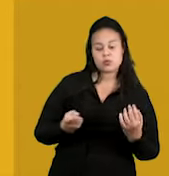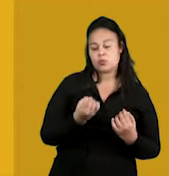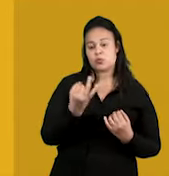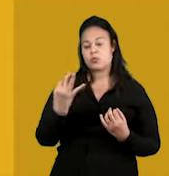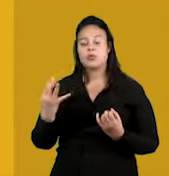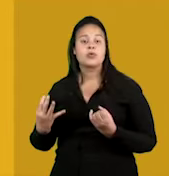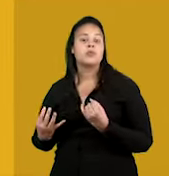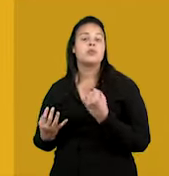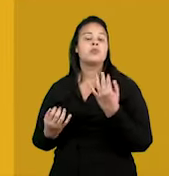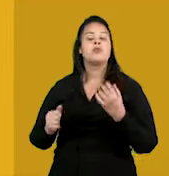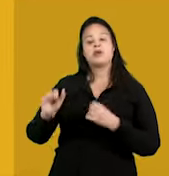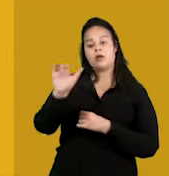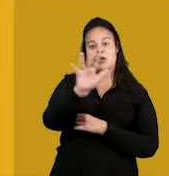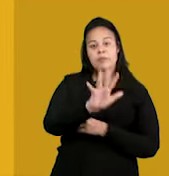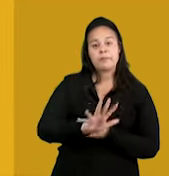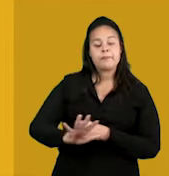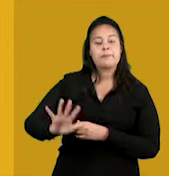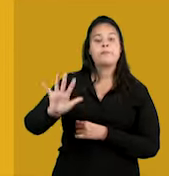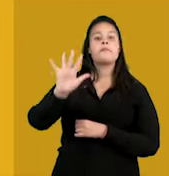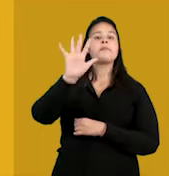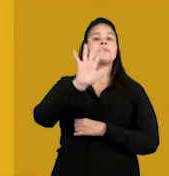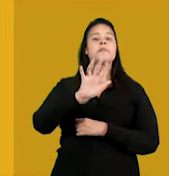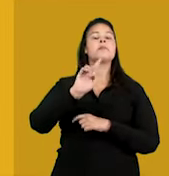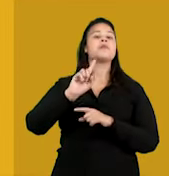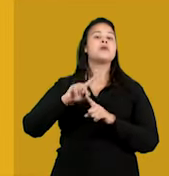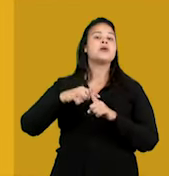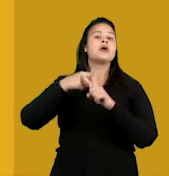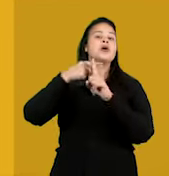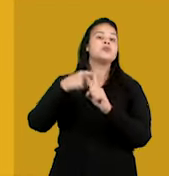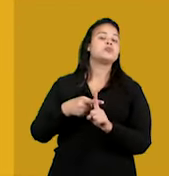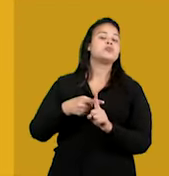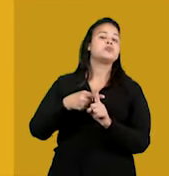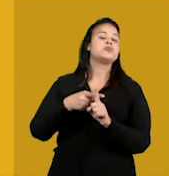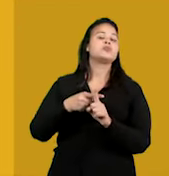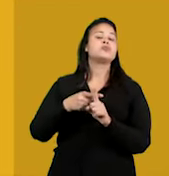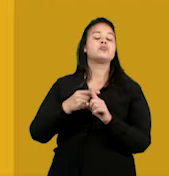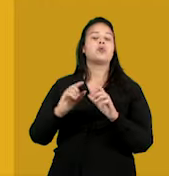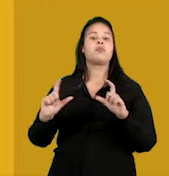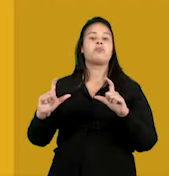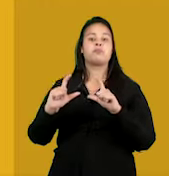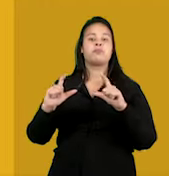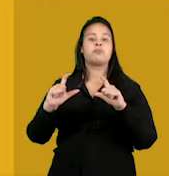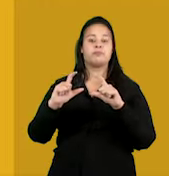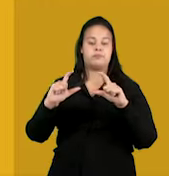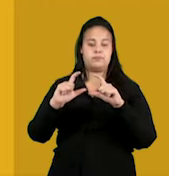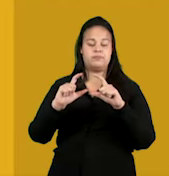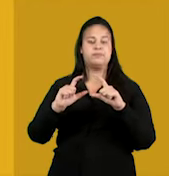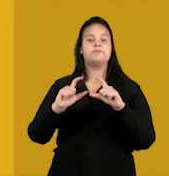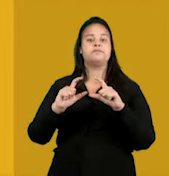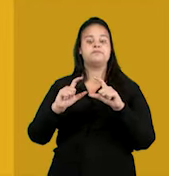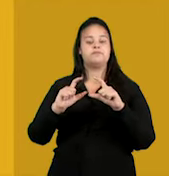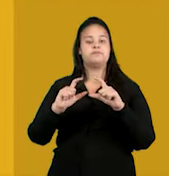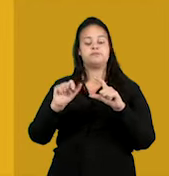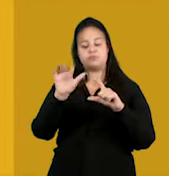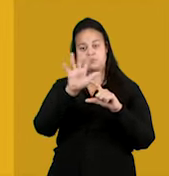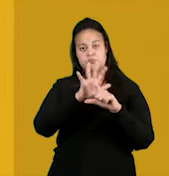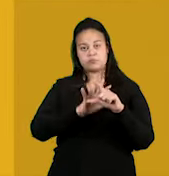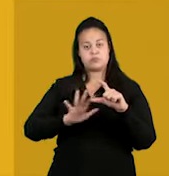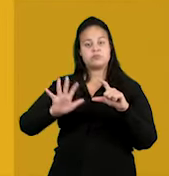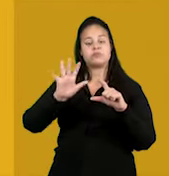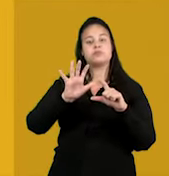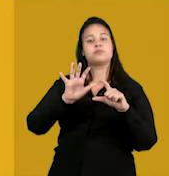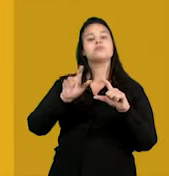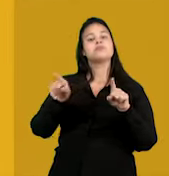o perímetro do polígono, né, mais vai se aproximar do perímetro do círculo e a